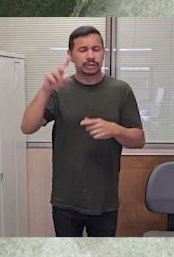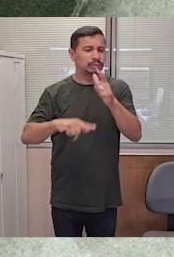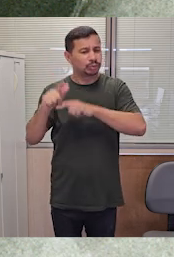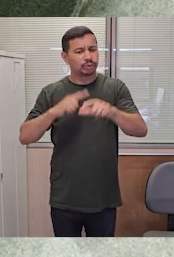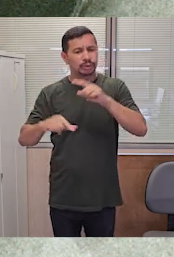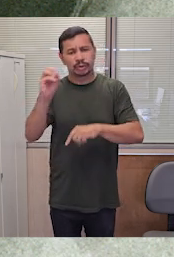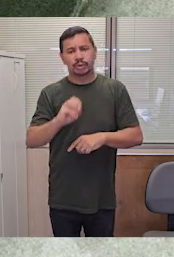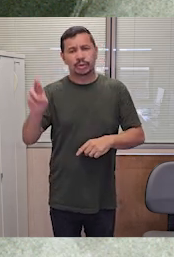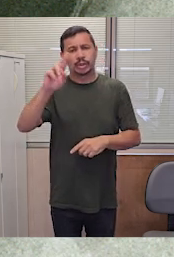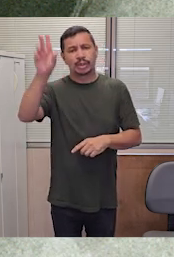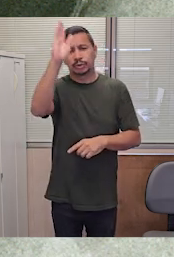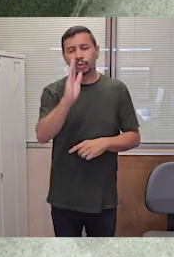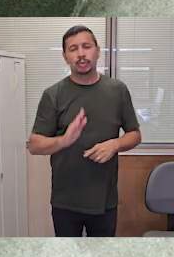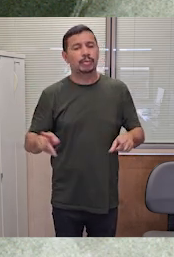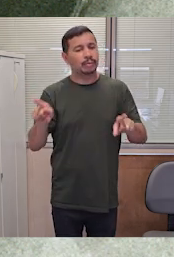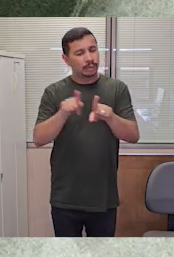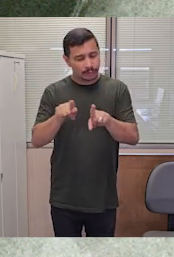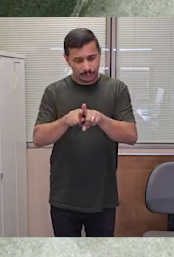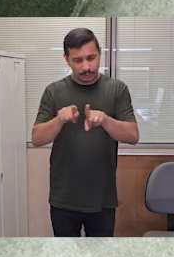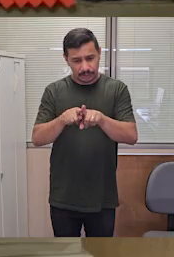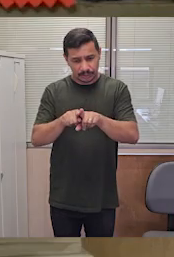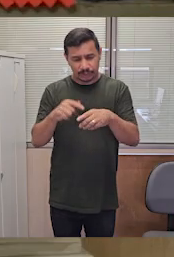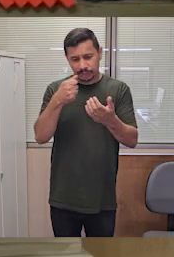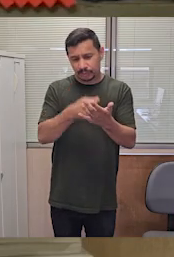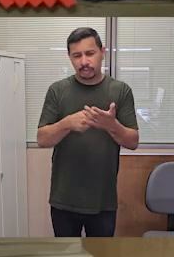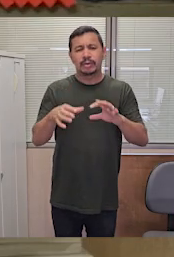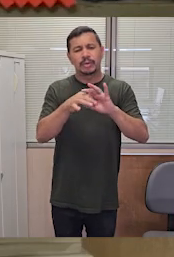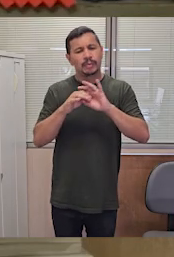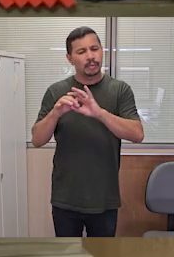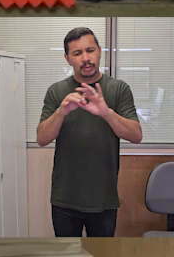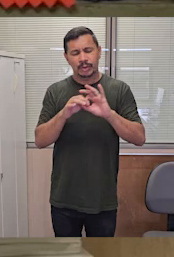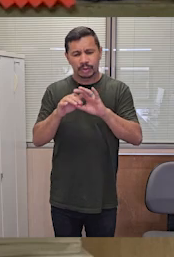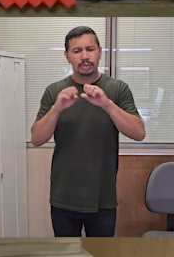dos trabalhadores de Osasco e do Brasil, um exemplo de cidadania e compromisso com a